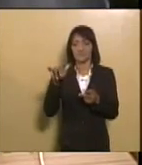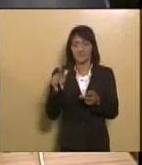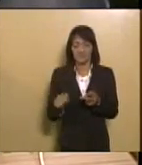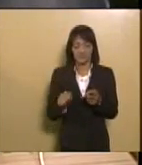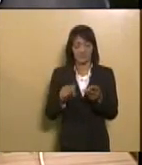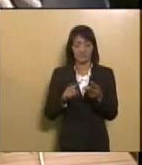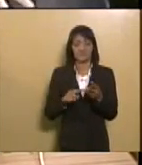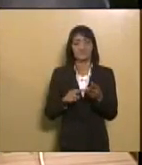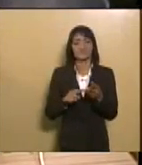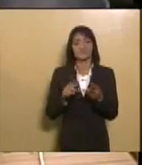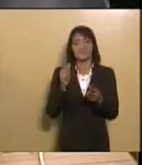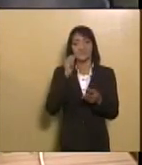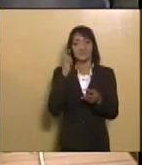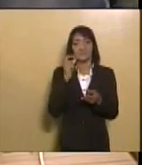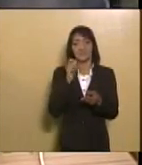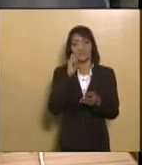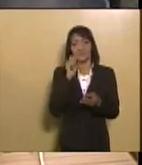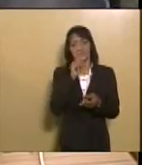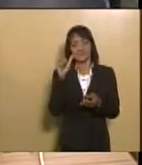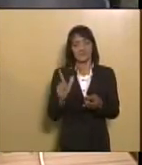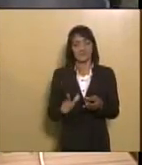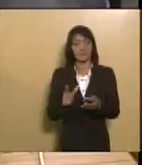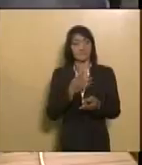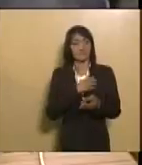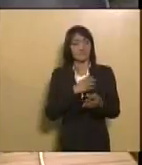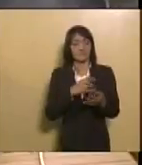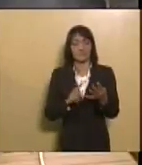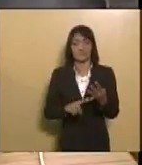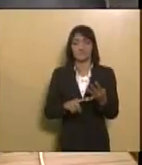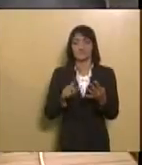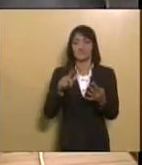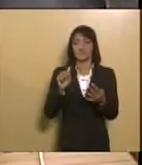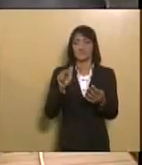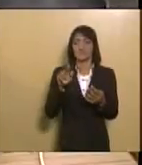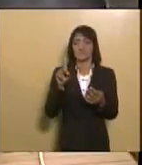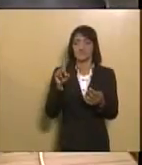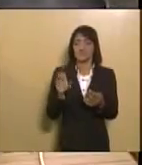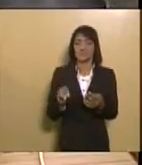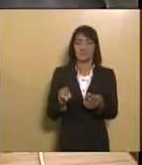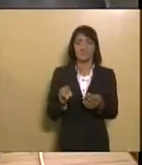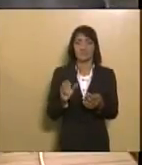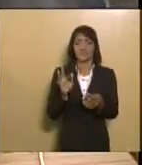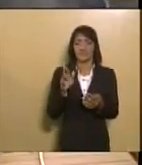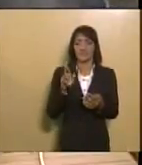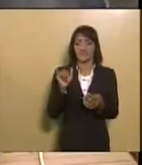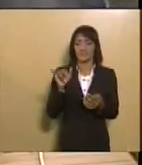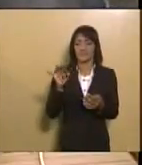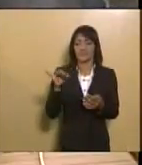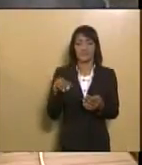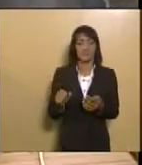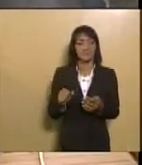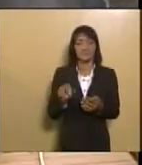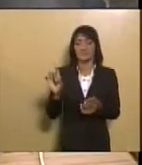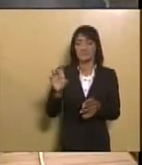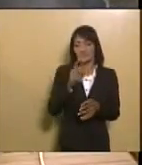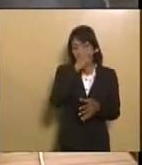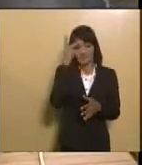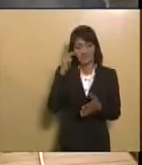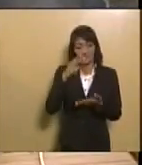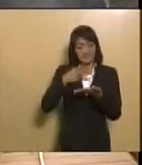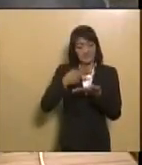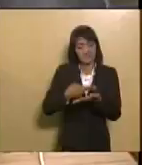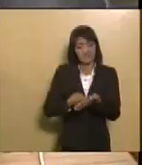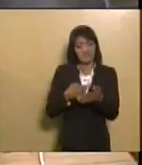Bahia, em Salvador também. Esses pacientes poderiam estar sendo atendidos aqui